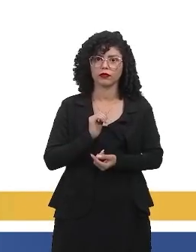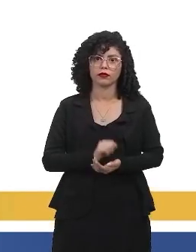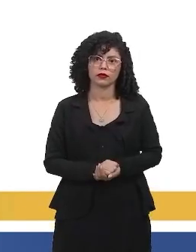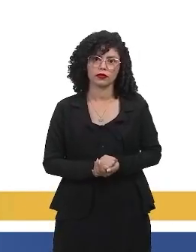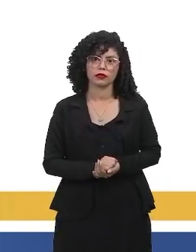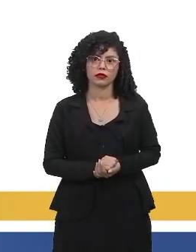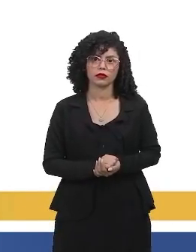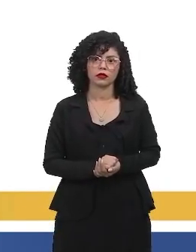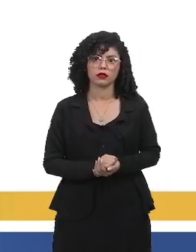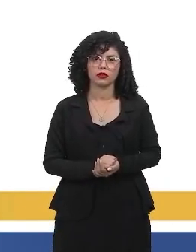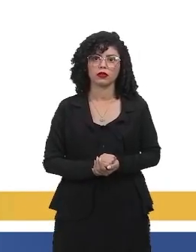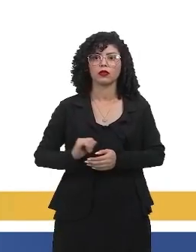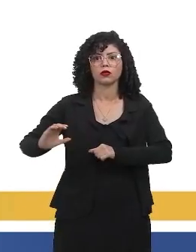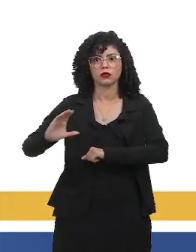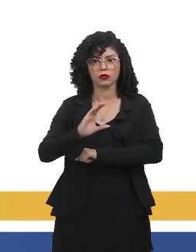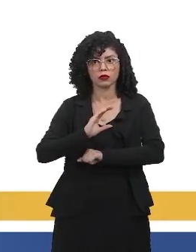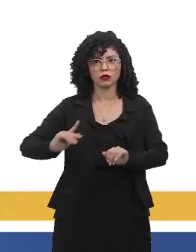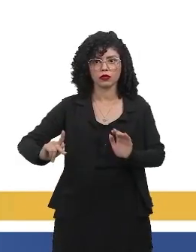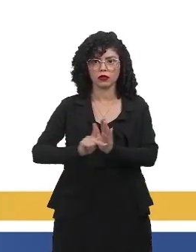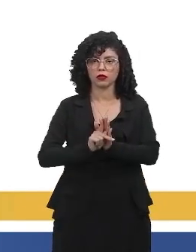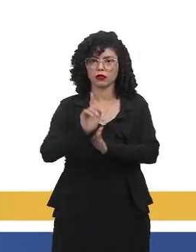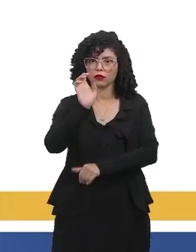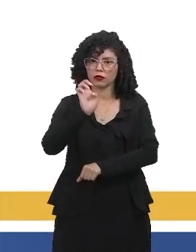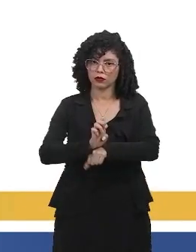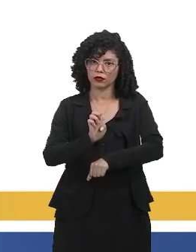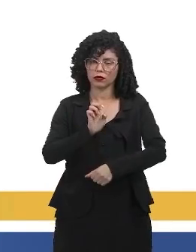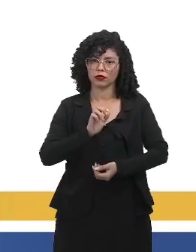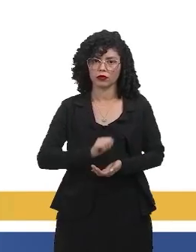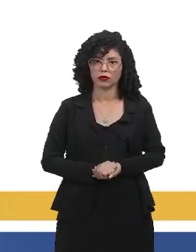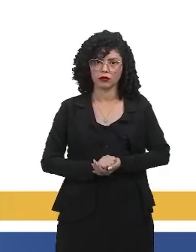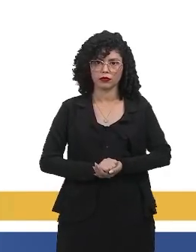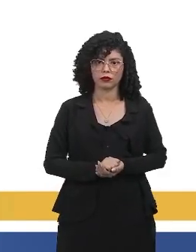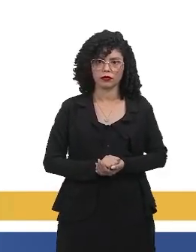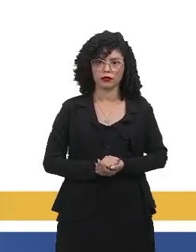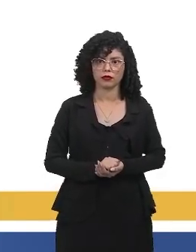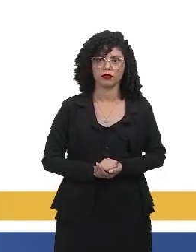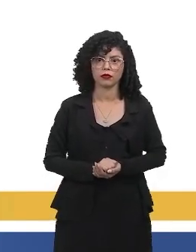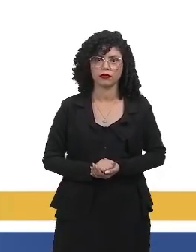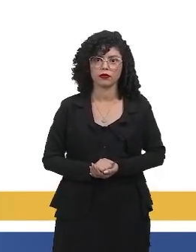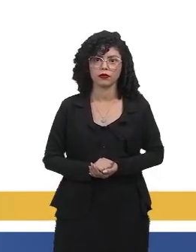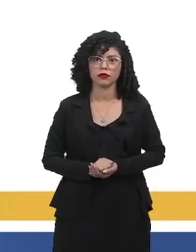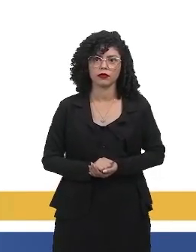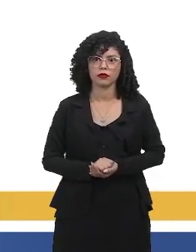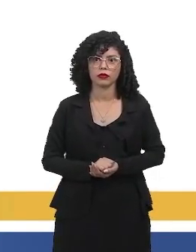D, orientações constitucionais e estatutárias.